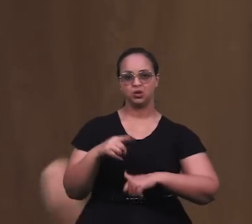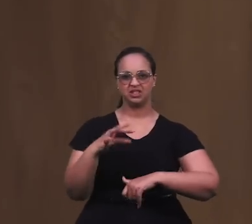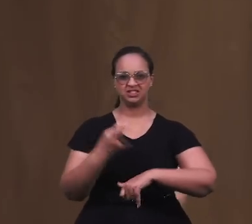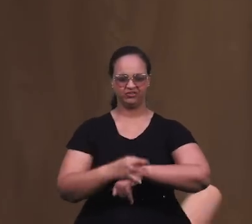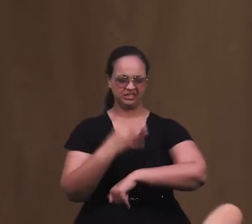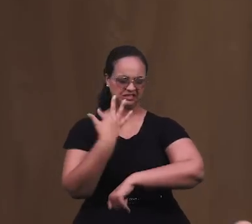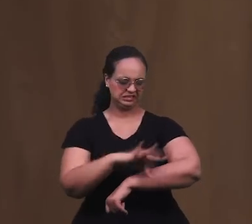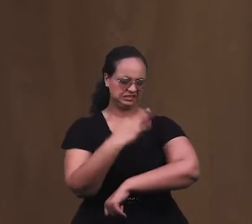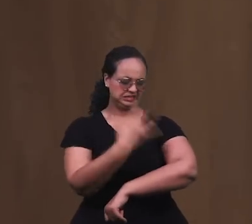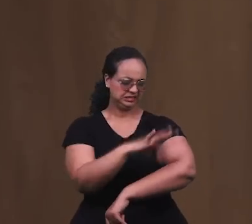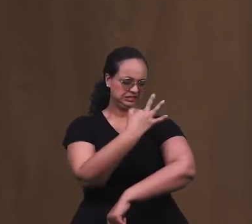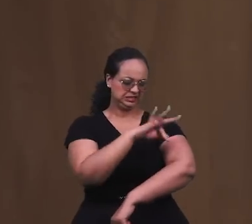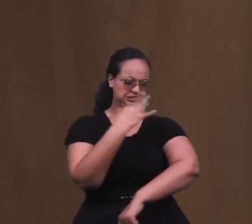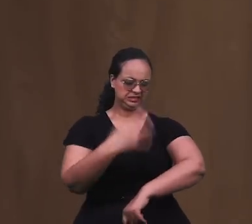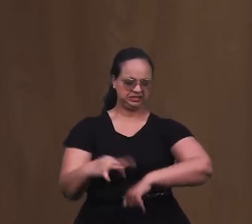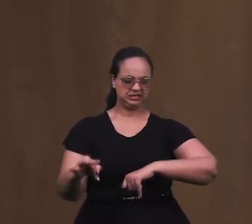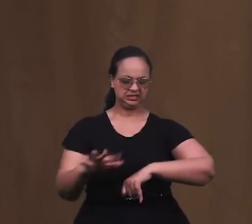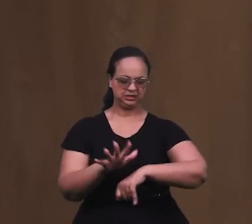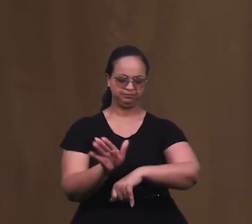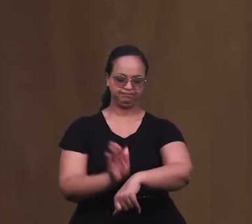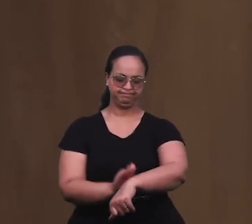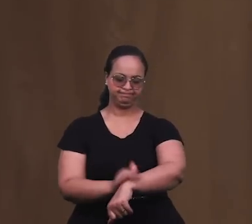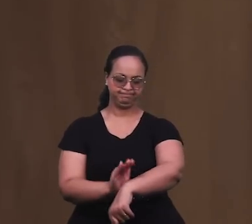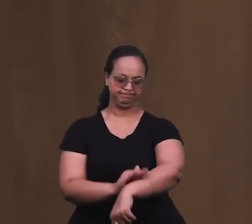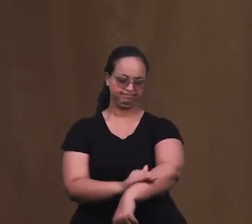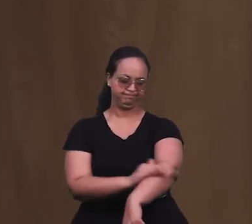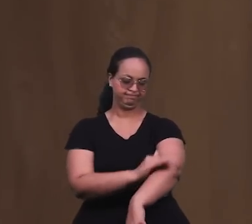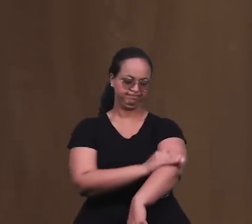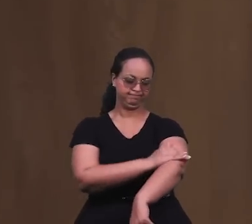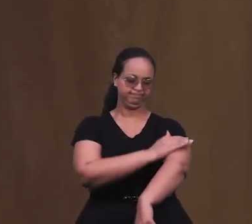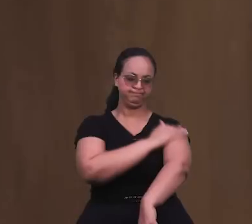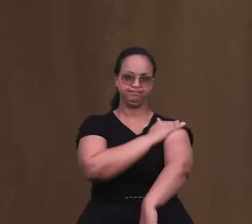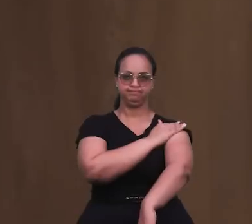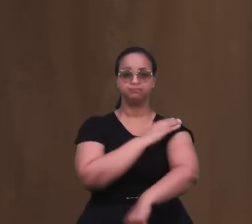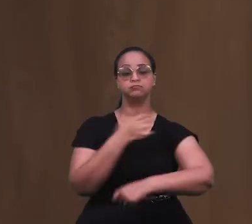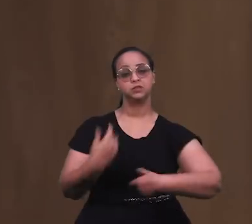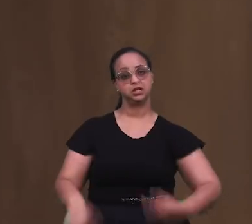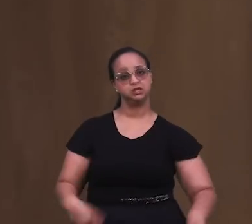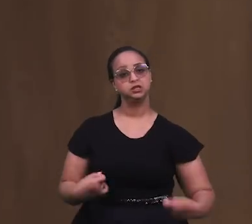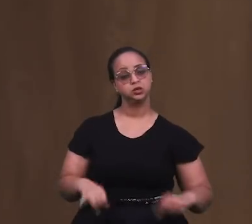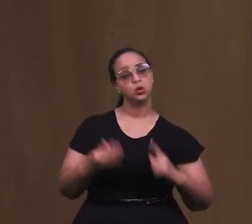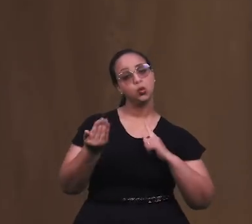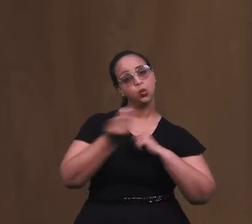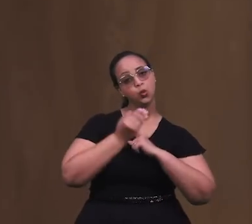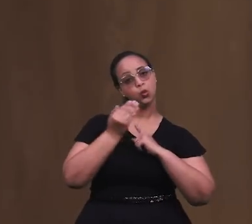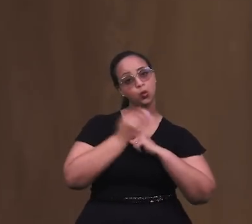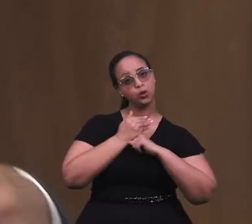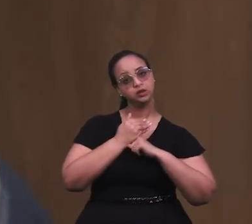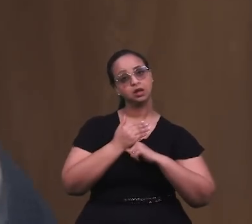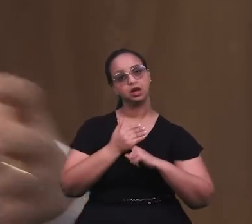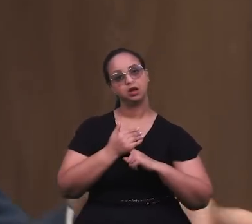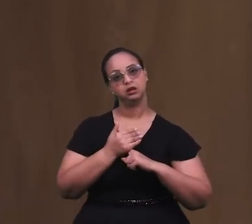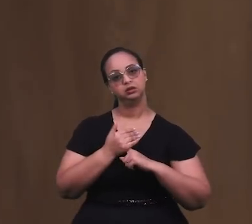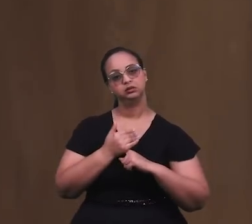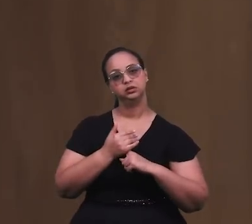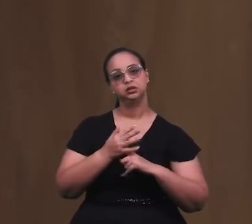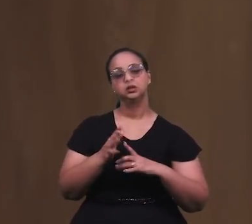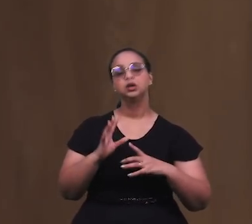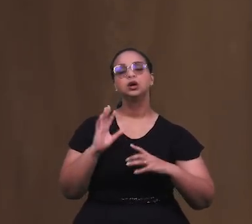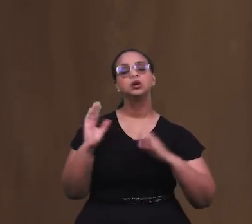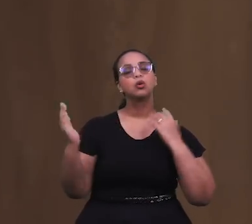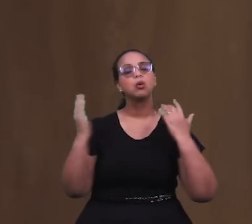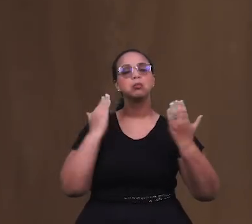Porque se você tem uma ferida aberta, qual é o perigo? Uma contaminação. Pode se tornar até uma infecção